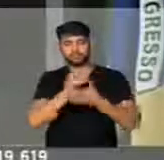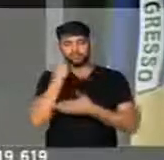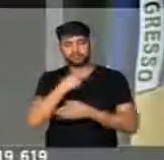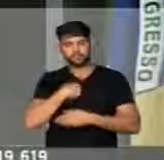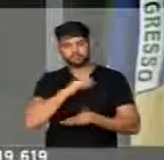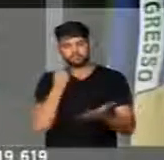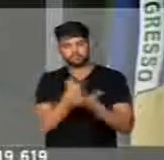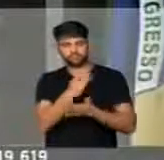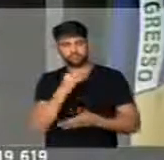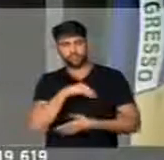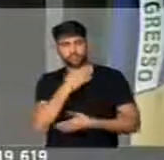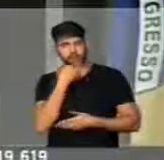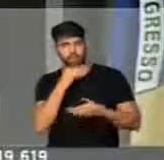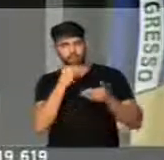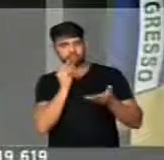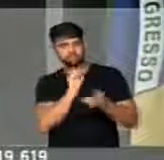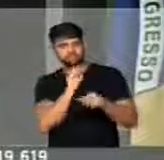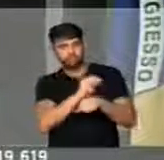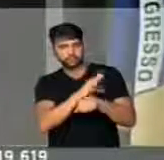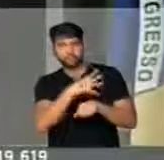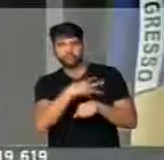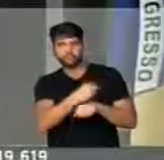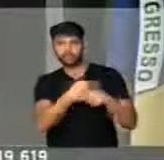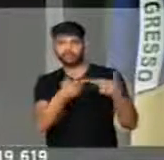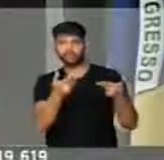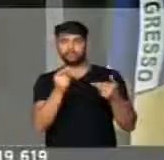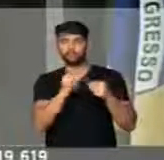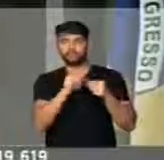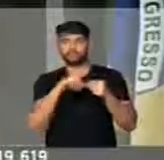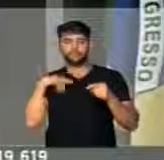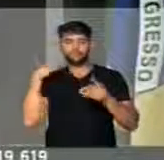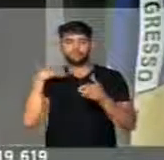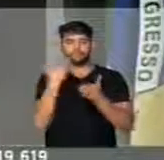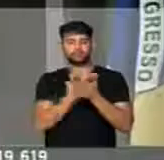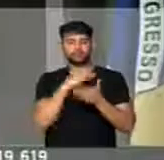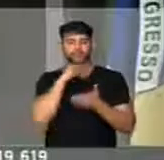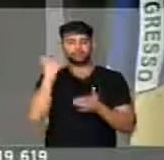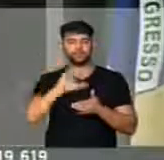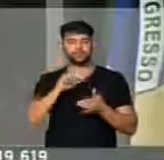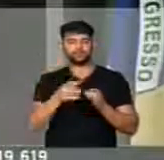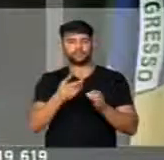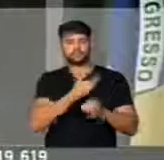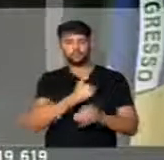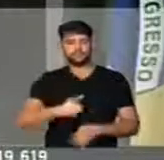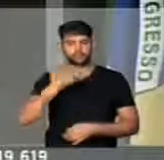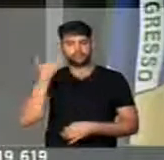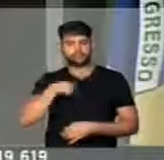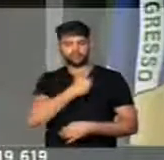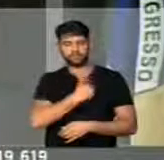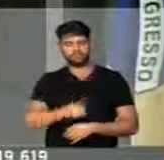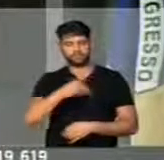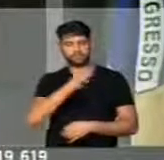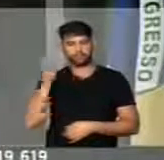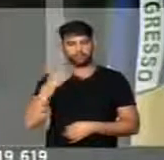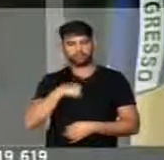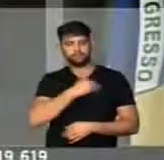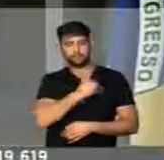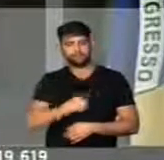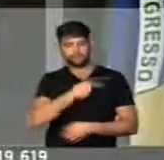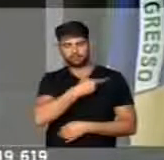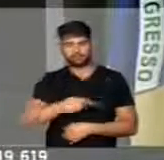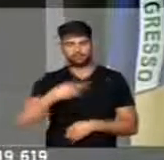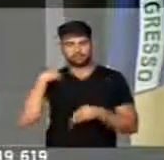suas famílias, porque isso foi uma herança maldita deixada pelo governo anterior, pelo governo do PT, pelo governo